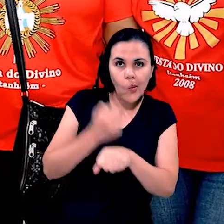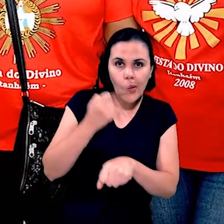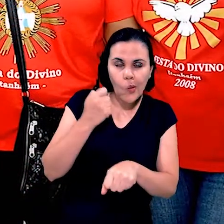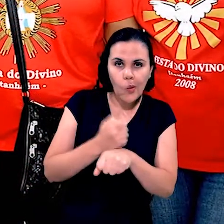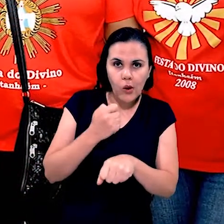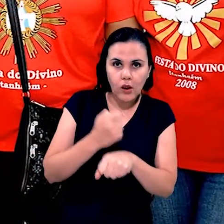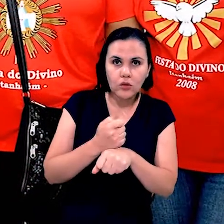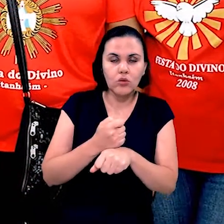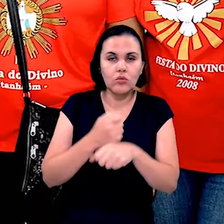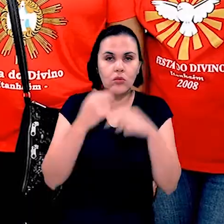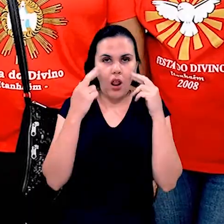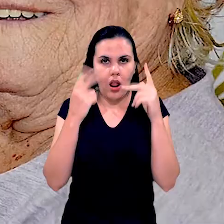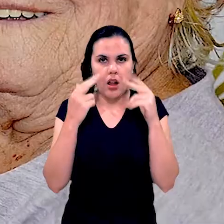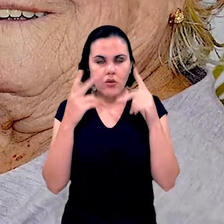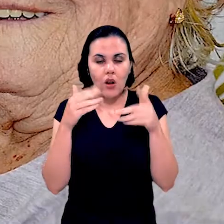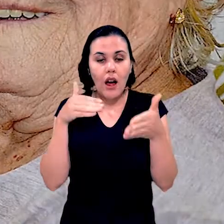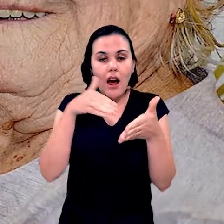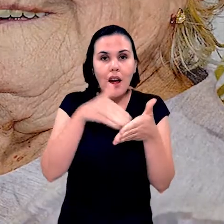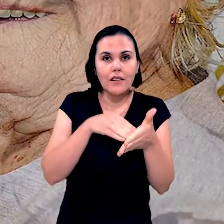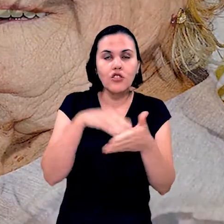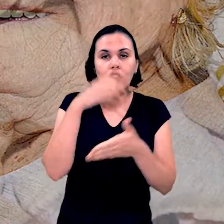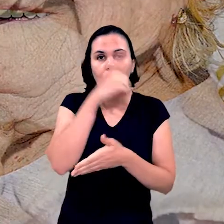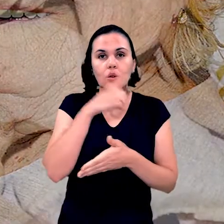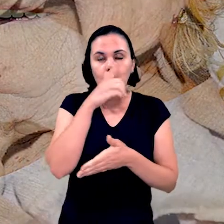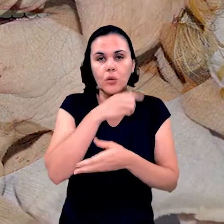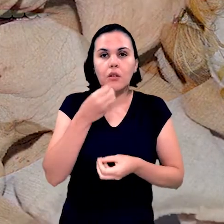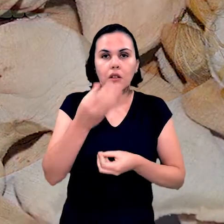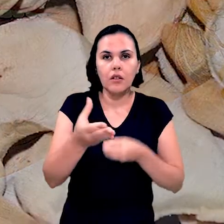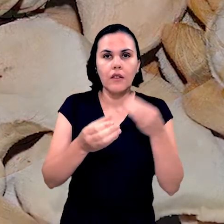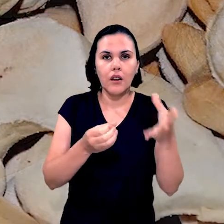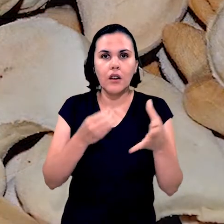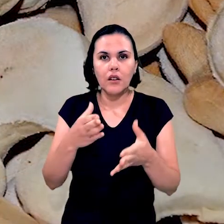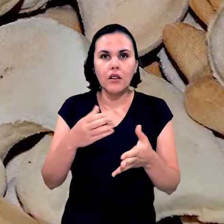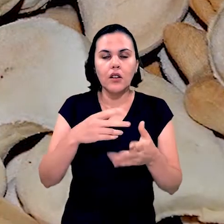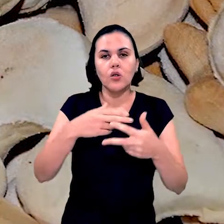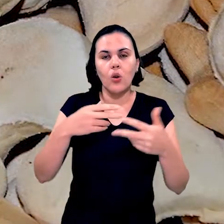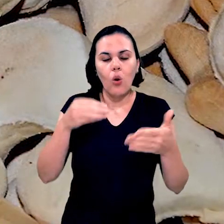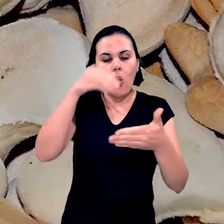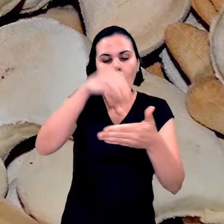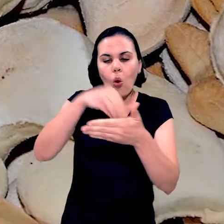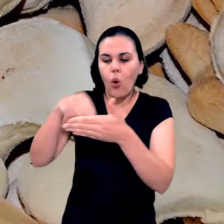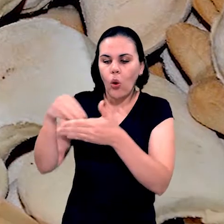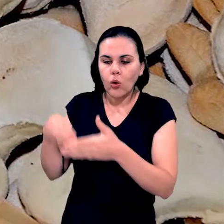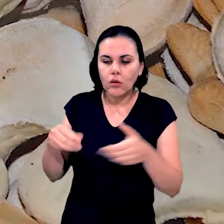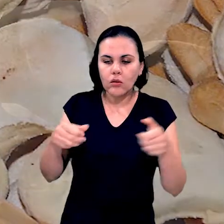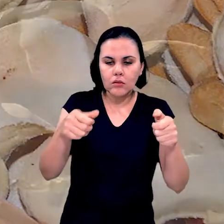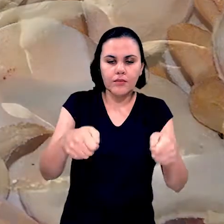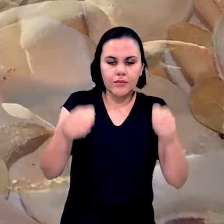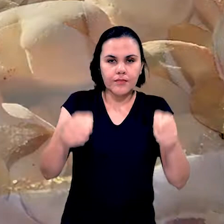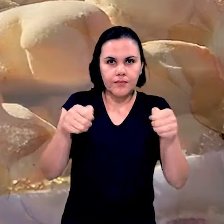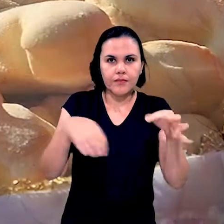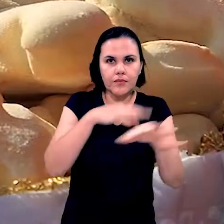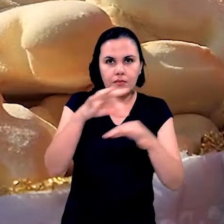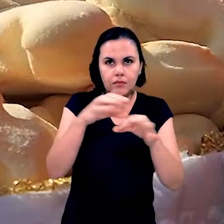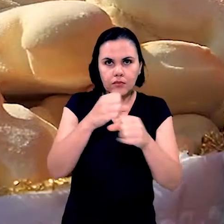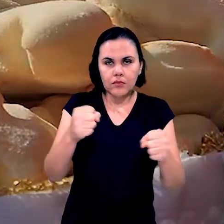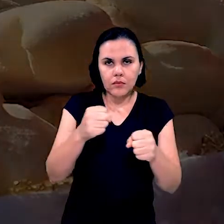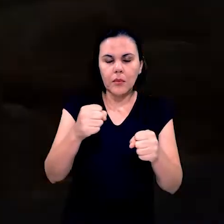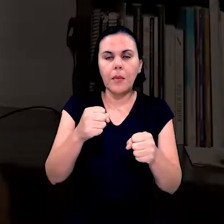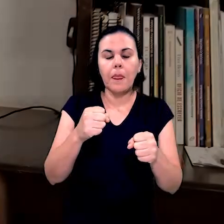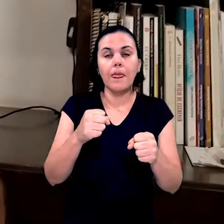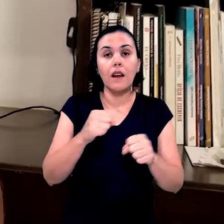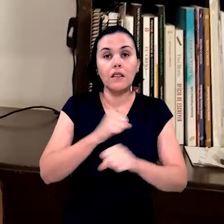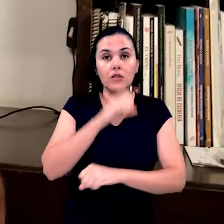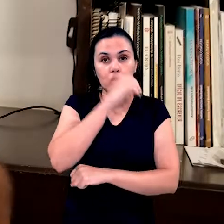de endurecimento natural até chegar no domingo, quando ele vai ser distribuído. E são colocados agora em saquinhos, que no